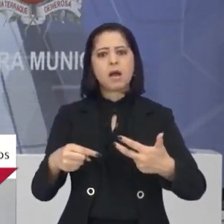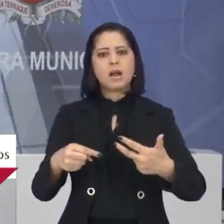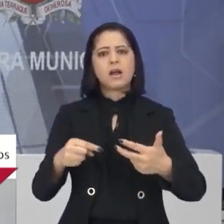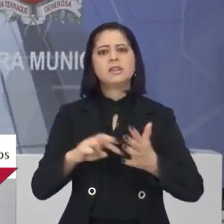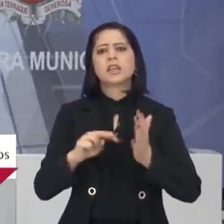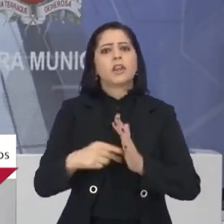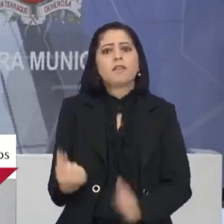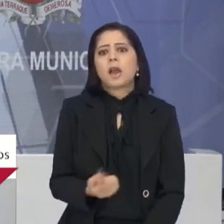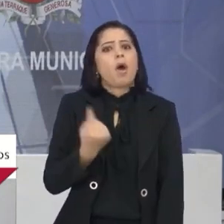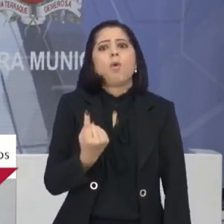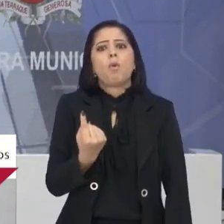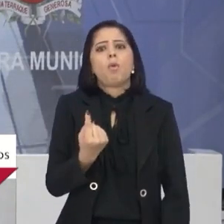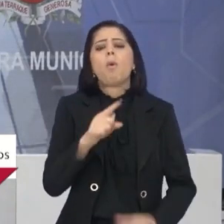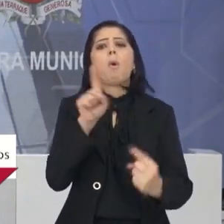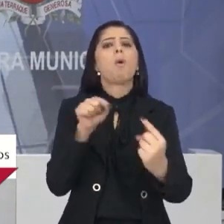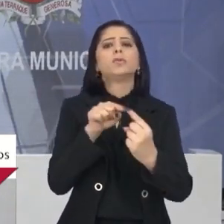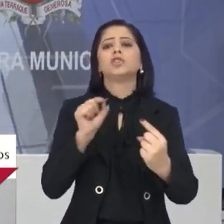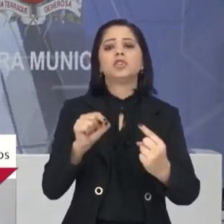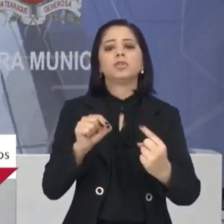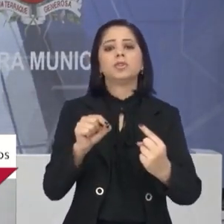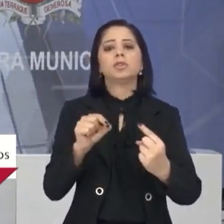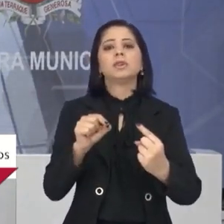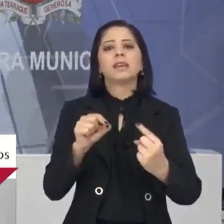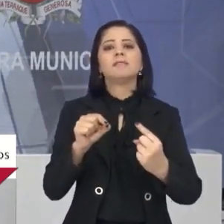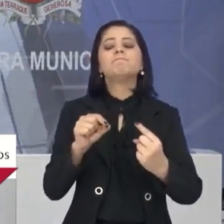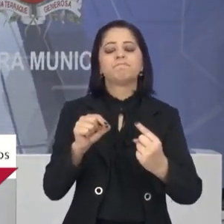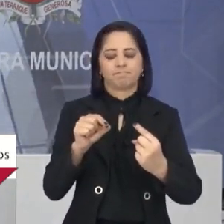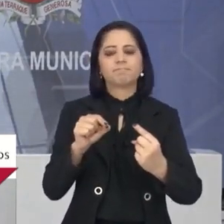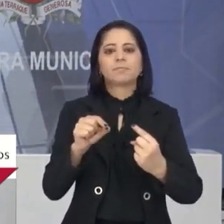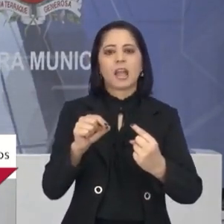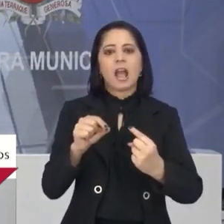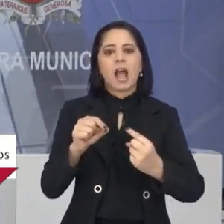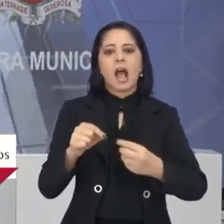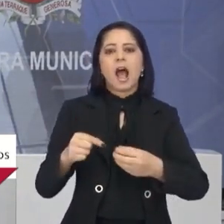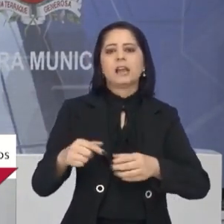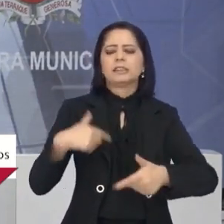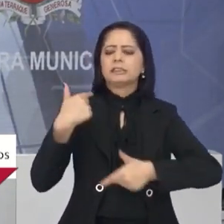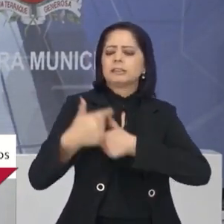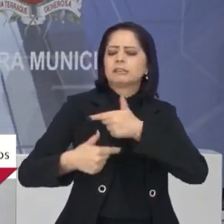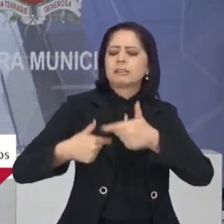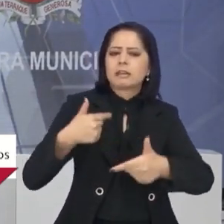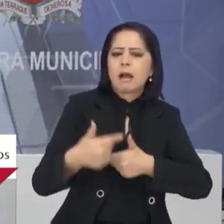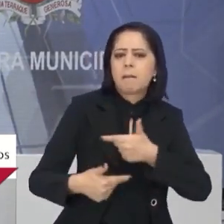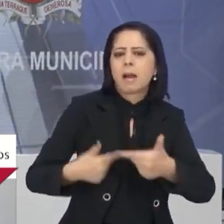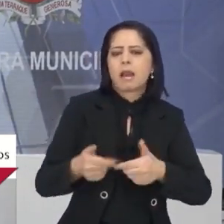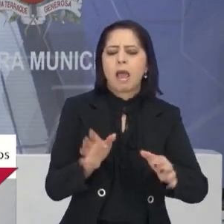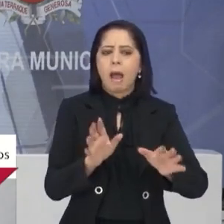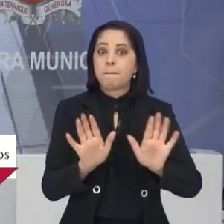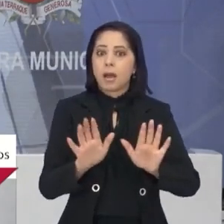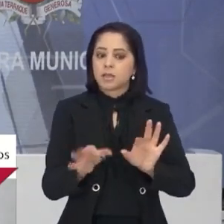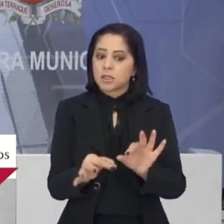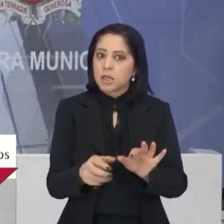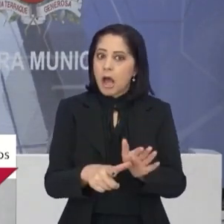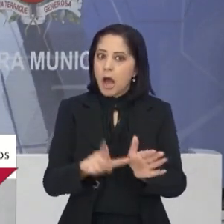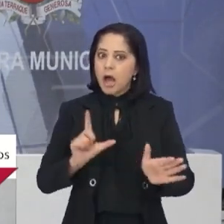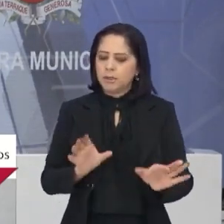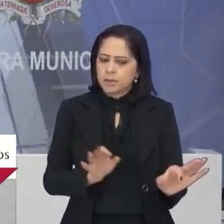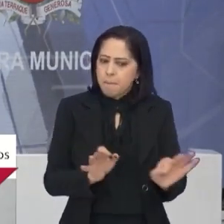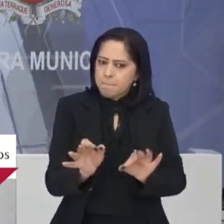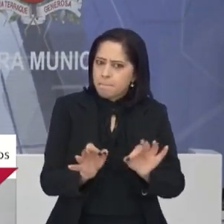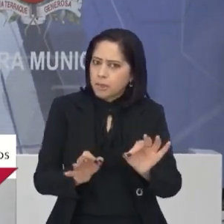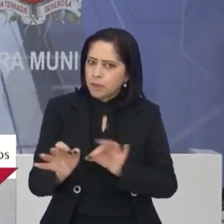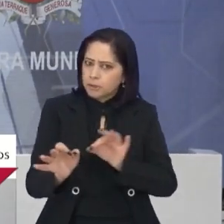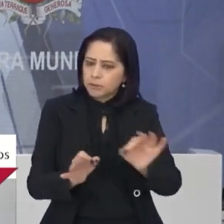razão melhorar a eficiência da máquina pública trabalhar com resultados e planejamento isso você tem o resultado